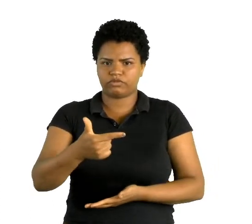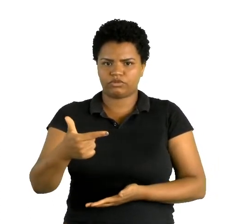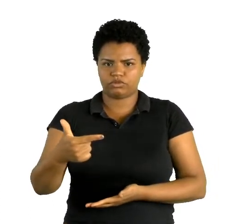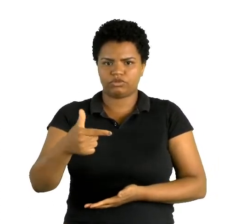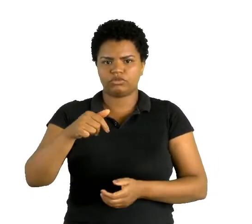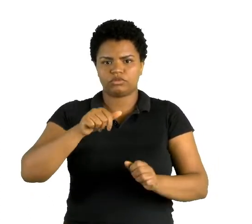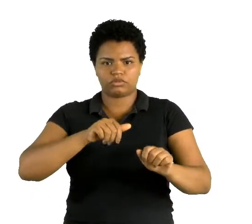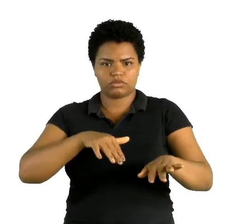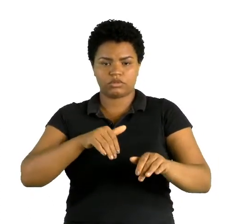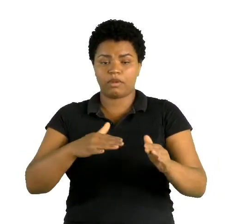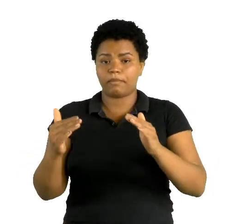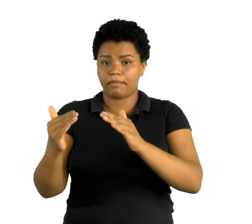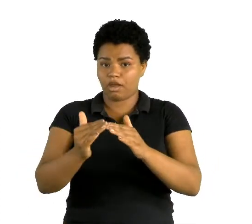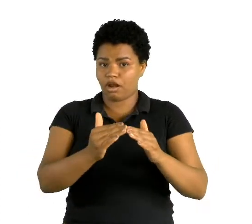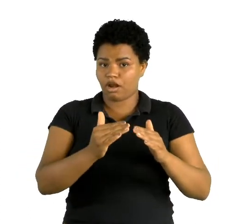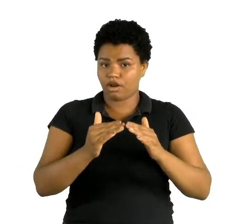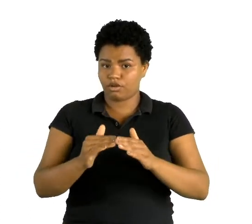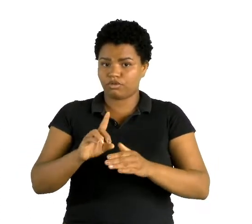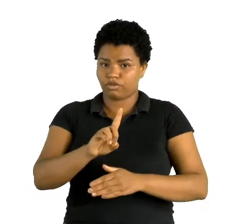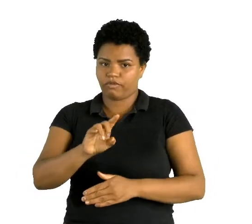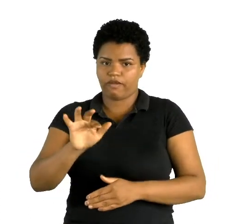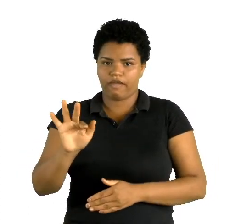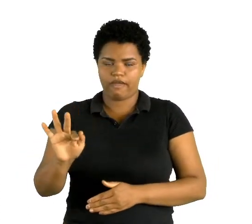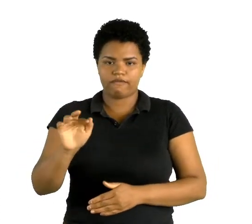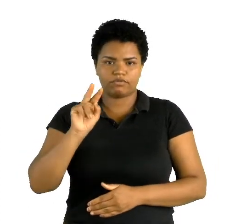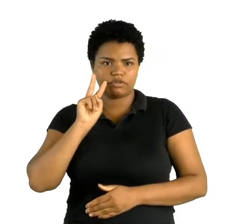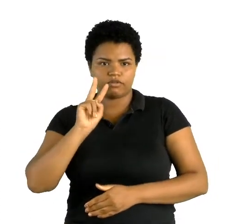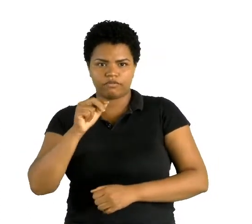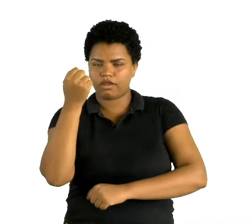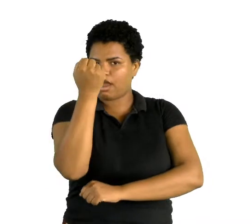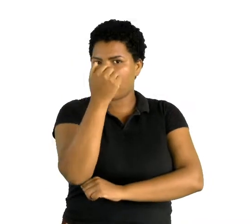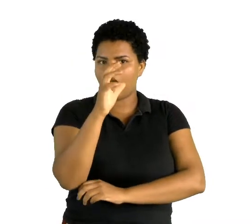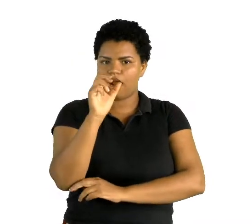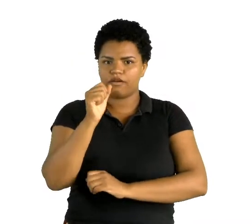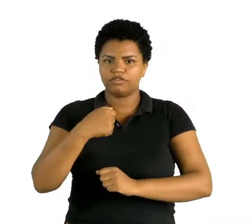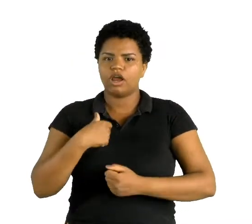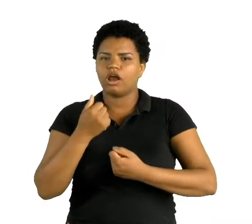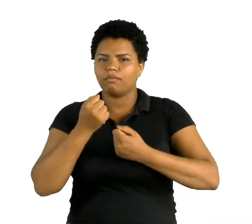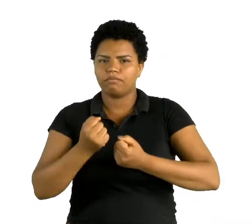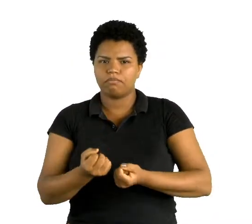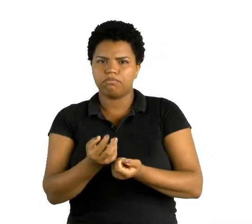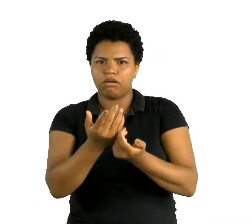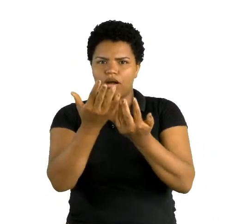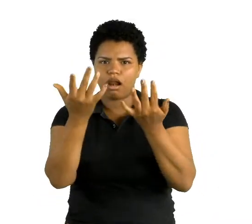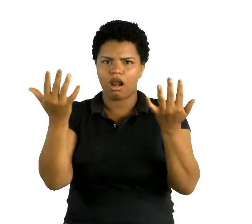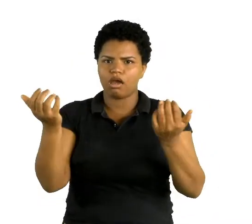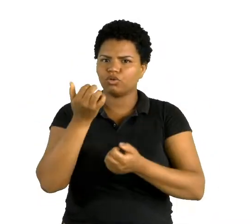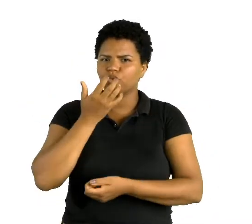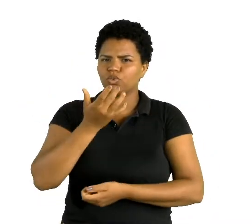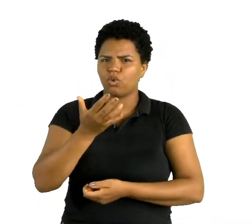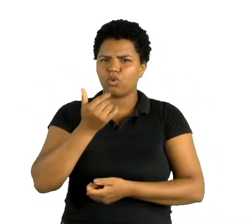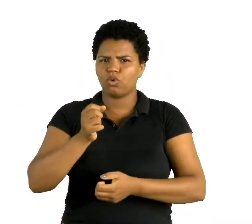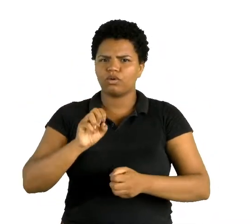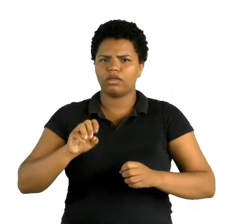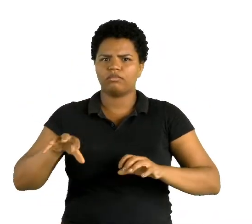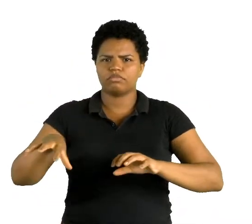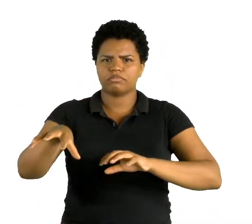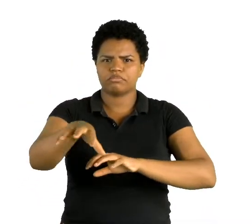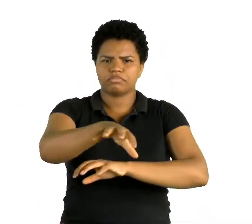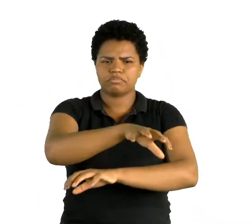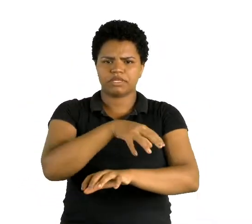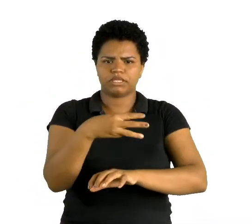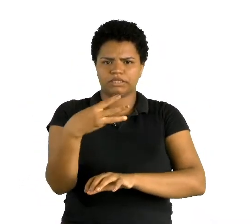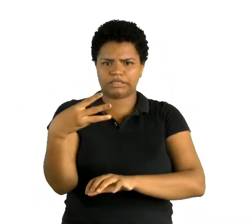do Distrito Federal já podem ver ipês floridos de várias cores, espalhados pelas 33